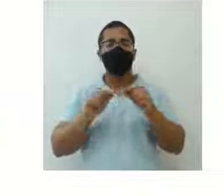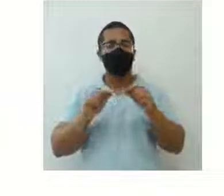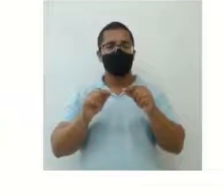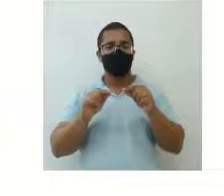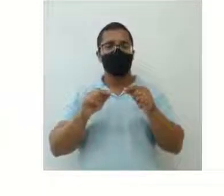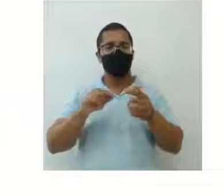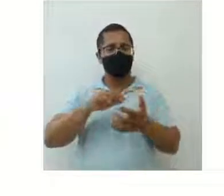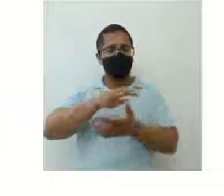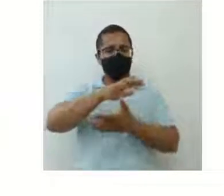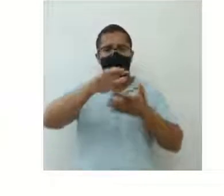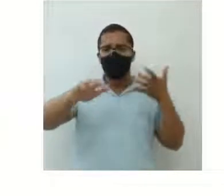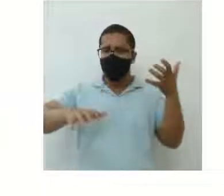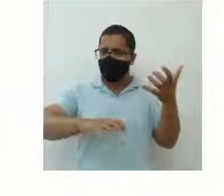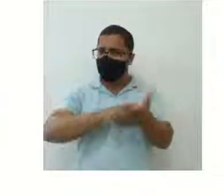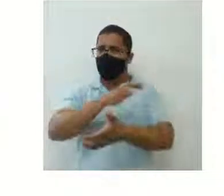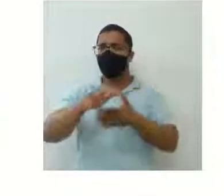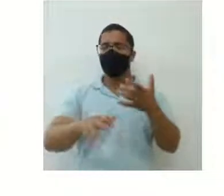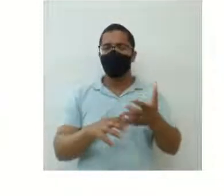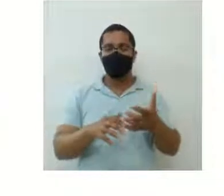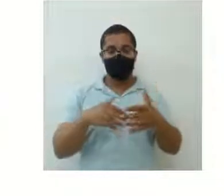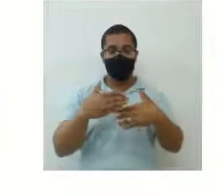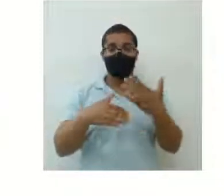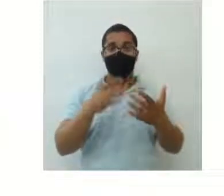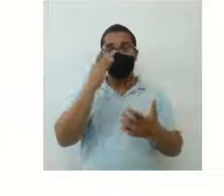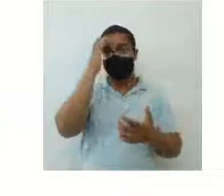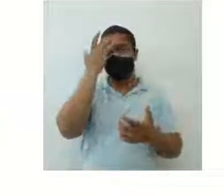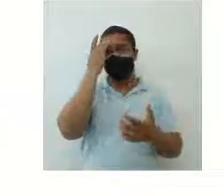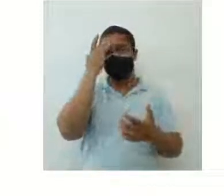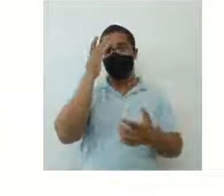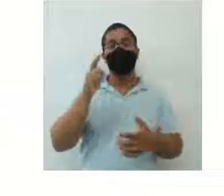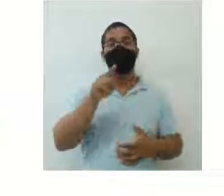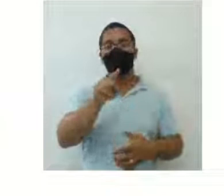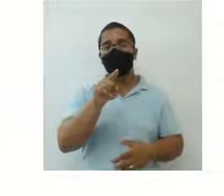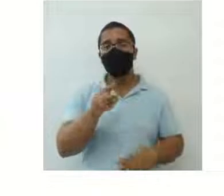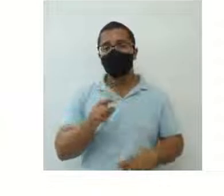derrota do movimento, a Índia foi o que? Submetida